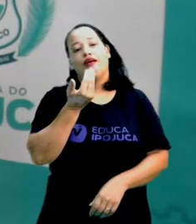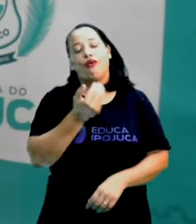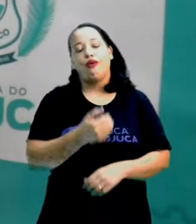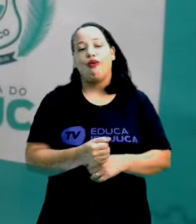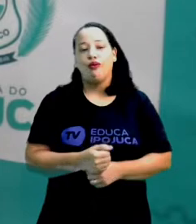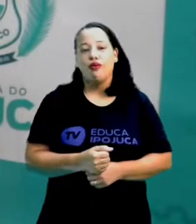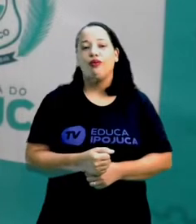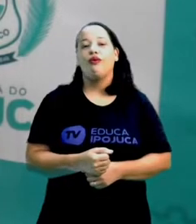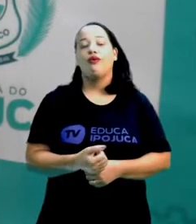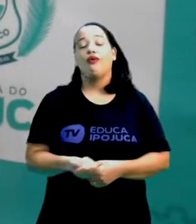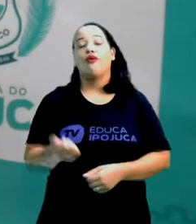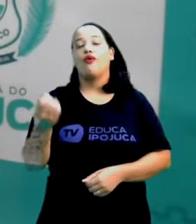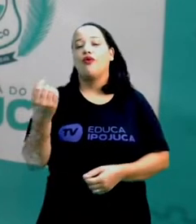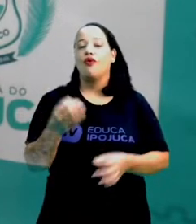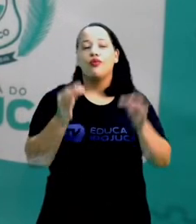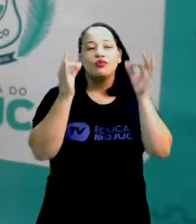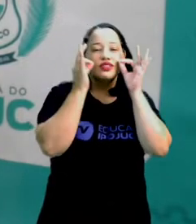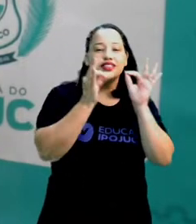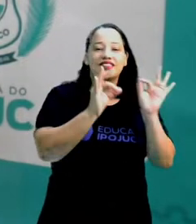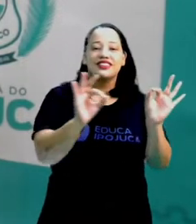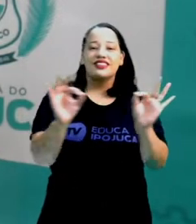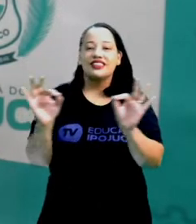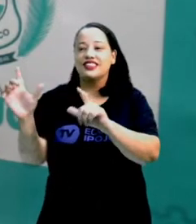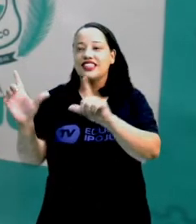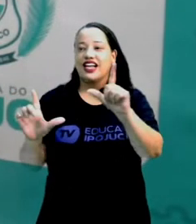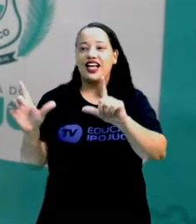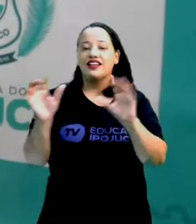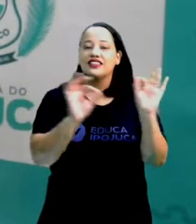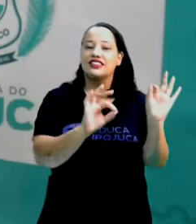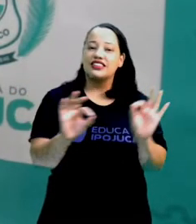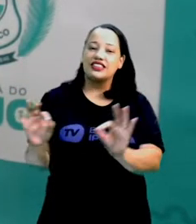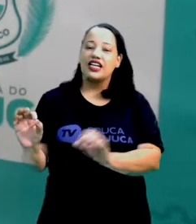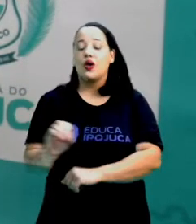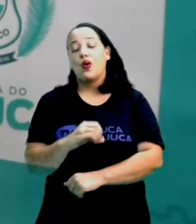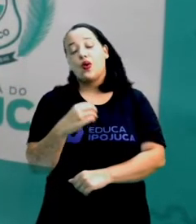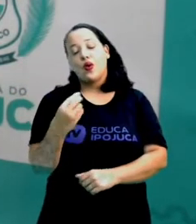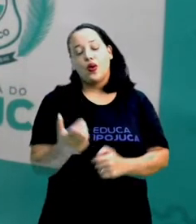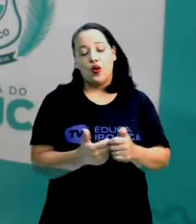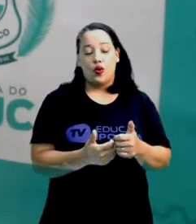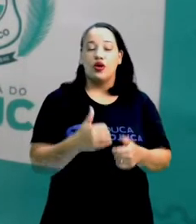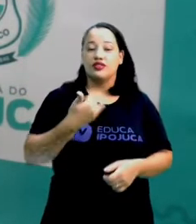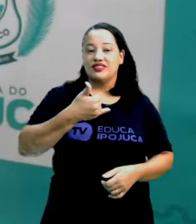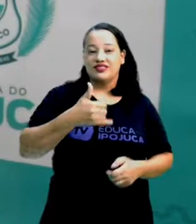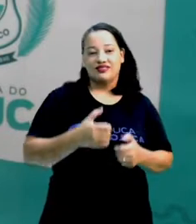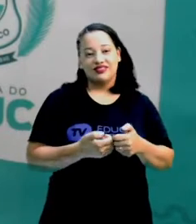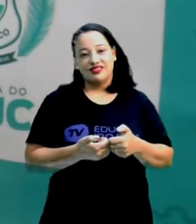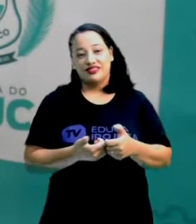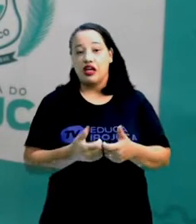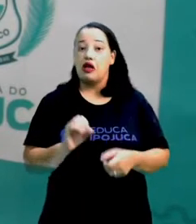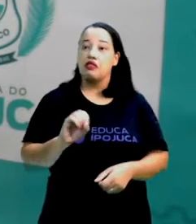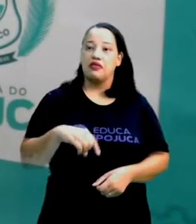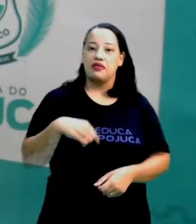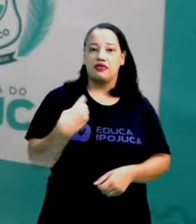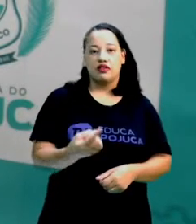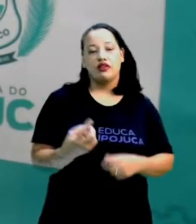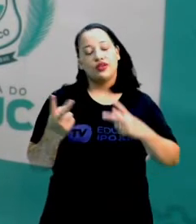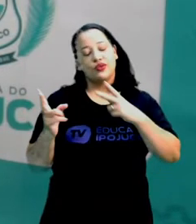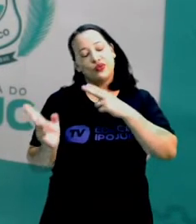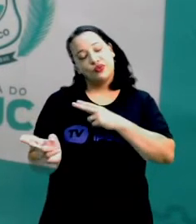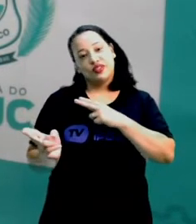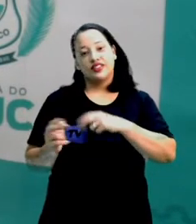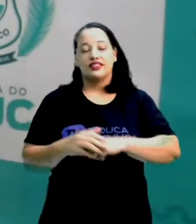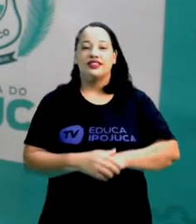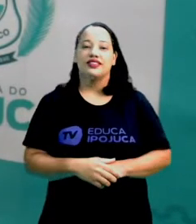isso? Assistem, jogam um pouquinho no telefone e vão dormir, provavelmente. Não é